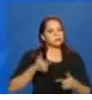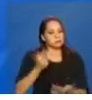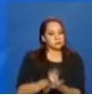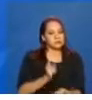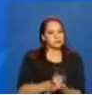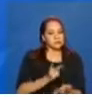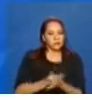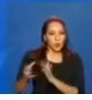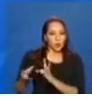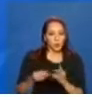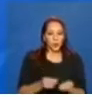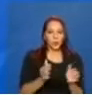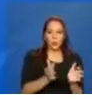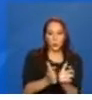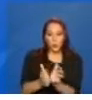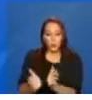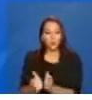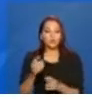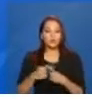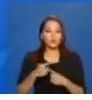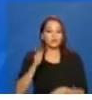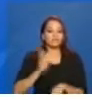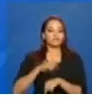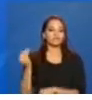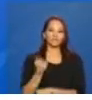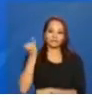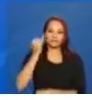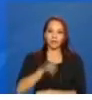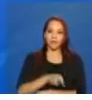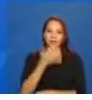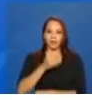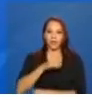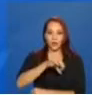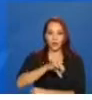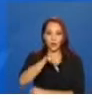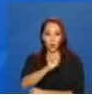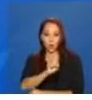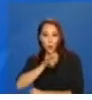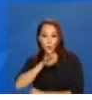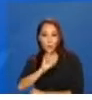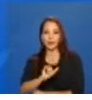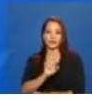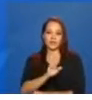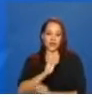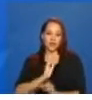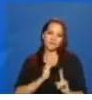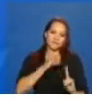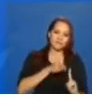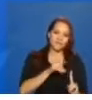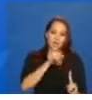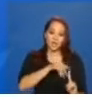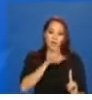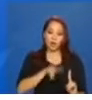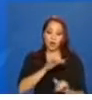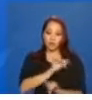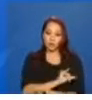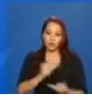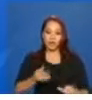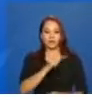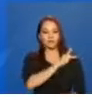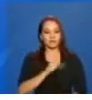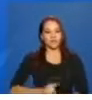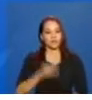equipes, porque o mais importante é que destinar 98 bilhões de reais, como anunciado pelo presidente Jair